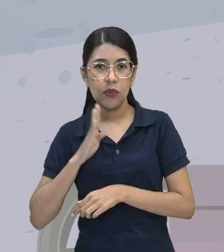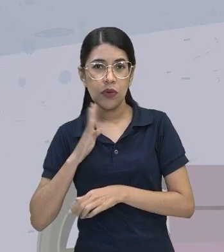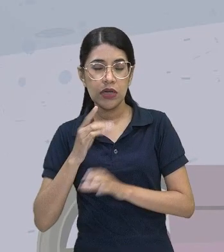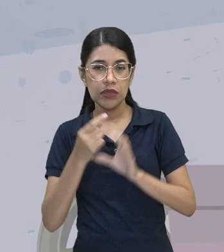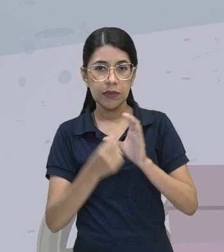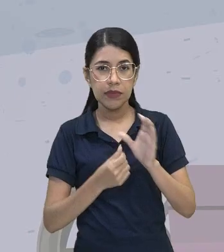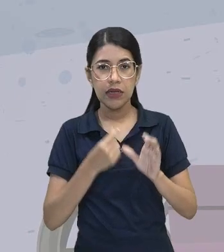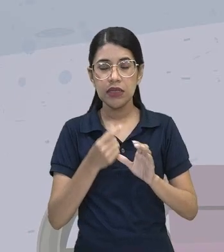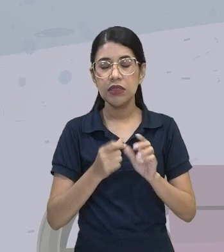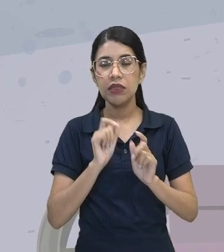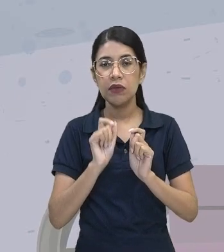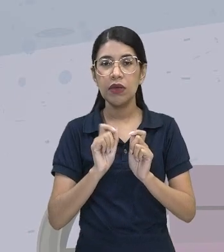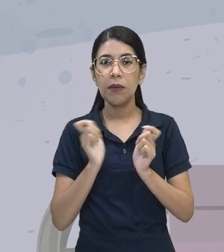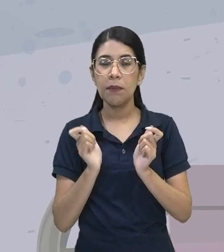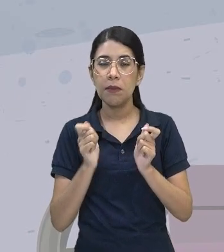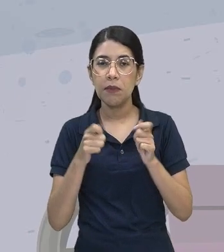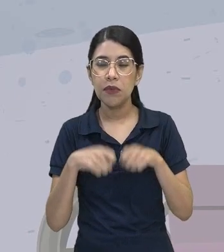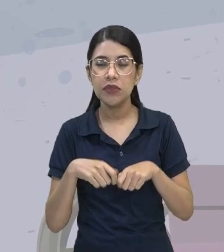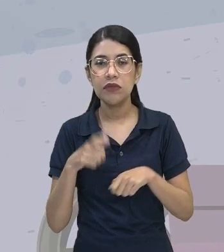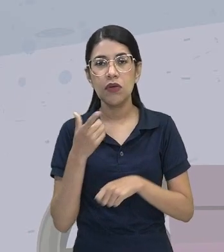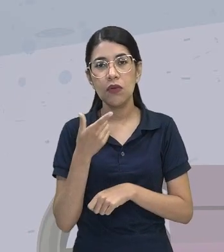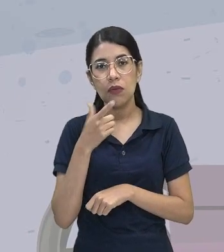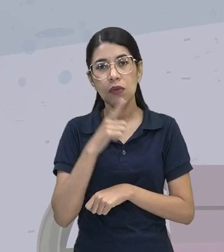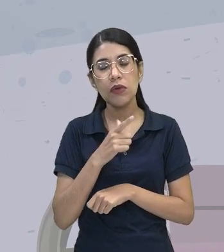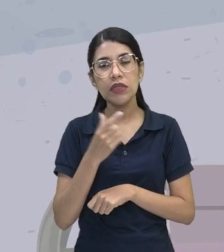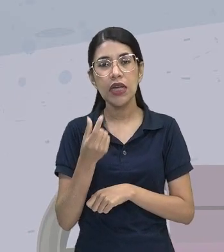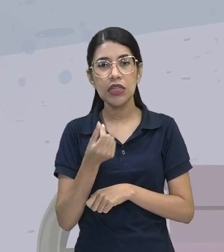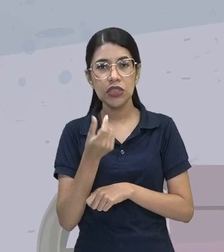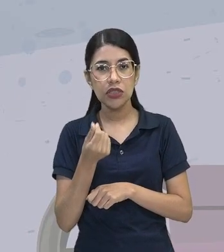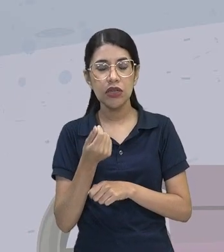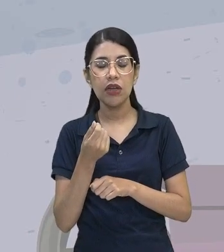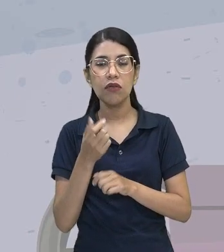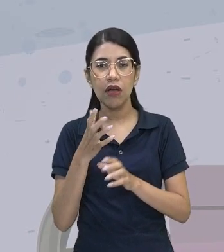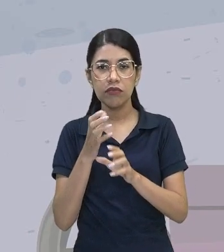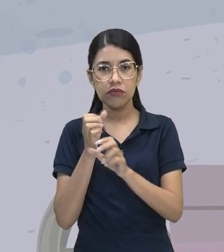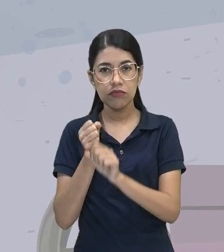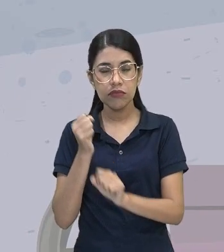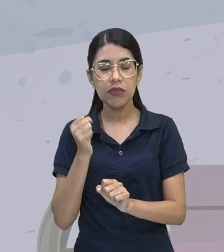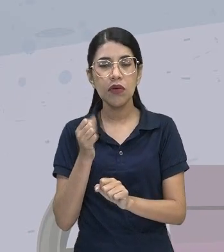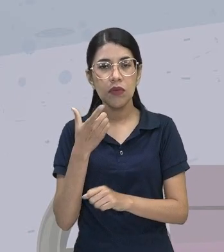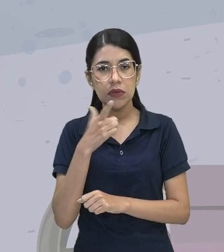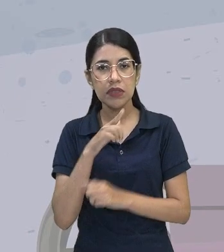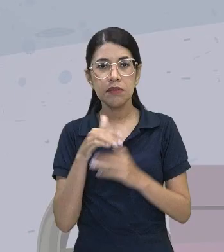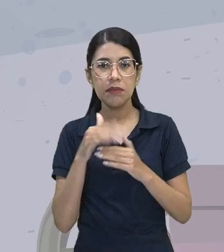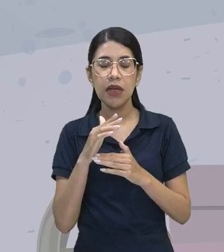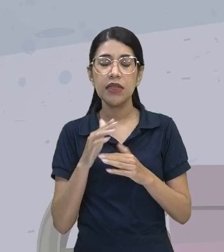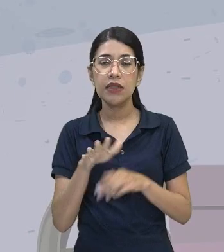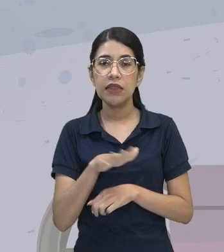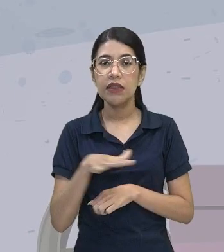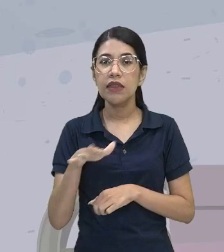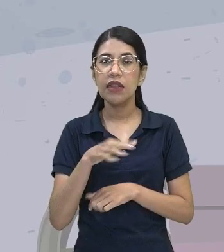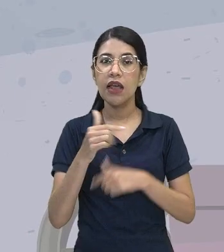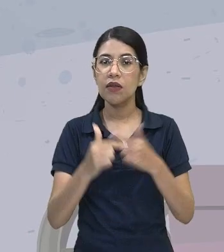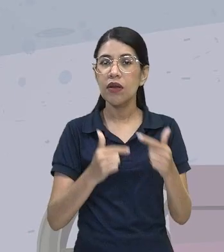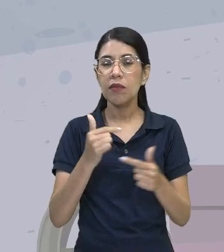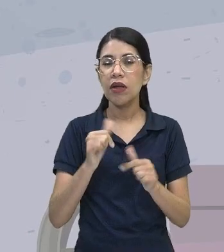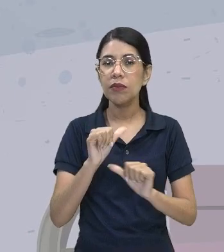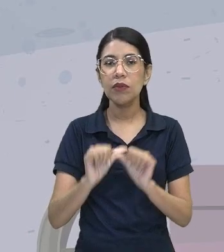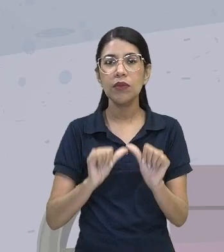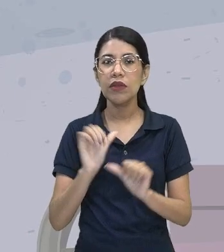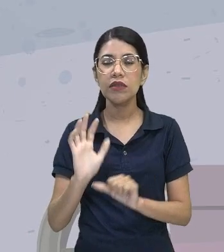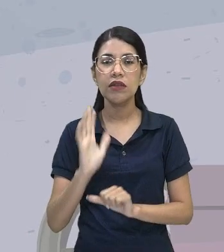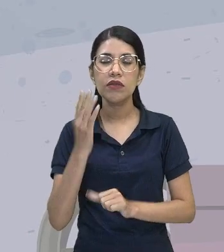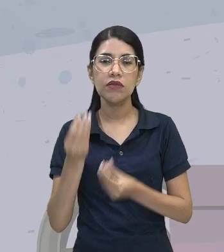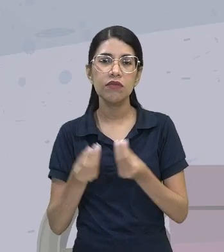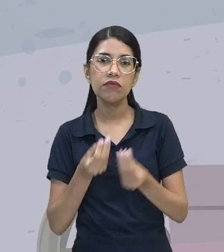capitalista, é fazer de tudo possível para obter mais lucro. Em relação ao mundo do trabalho, professor, o que mudou de fato? No mundo